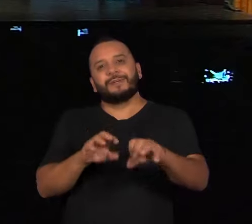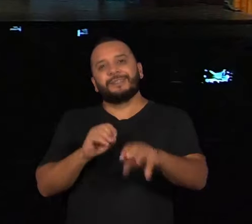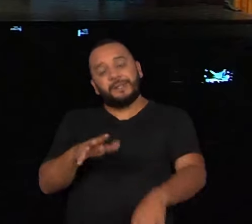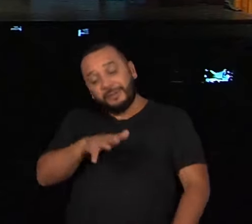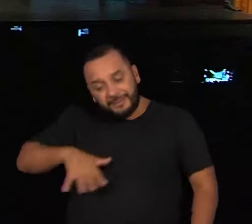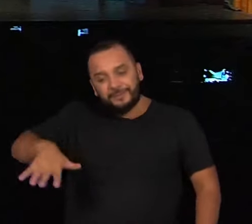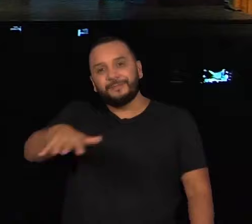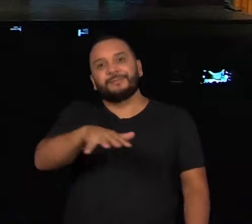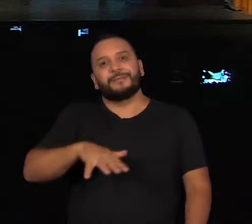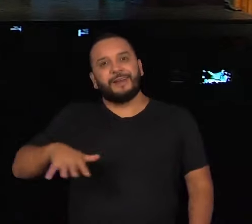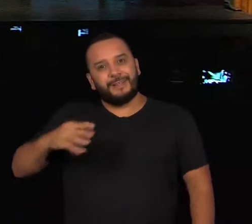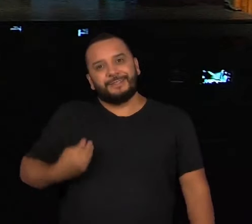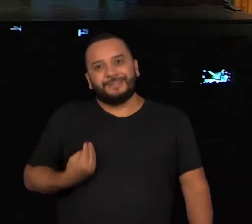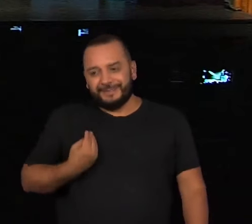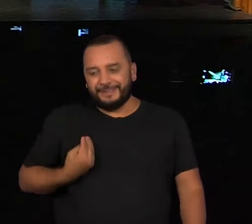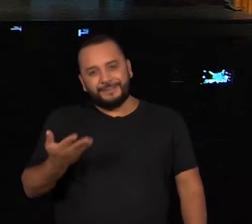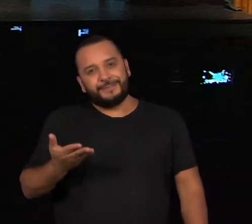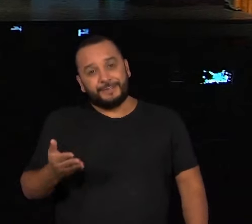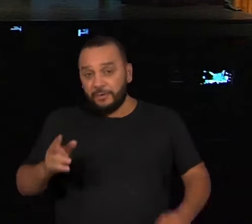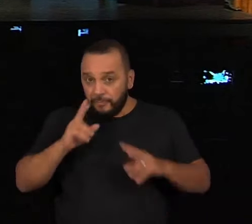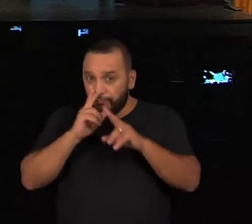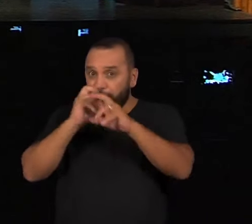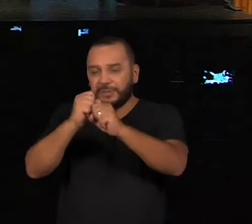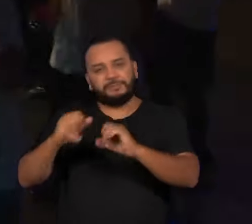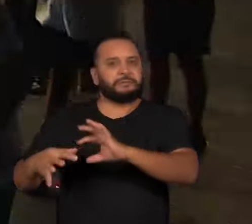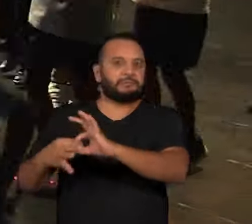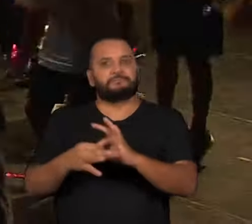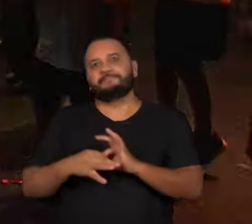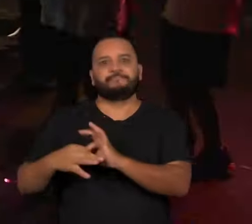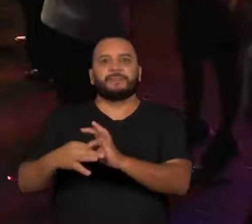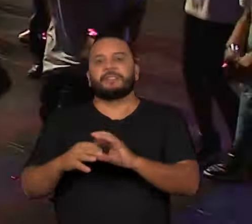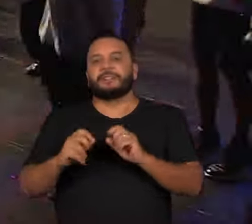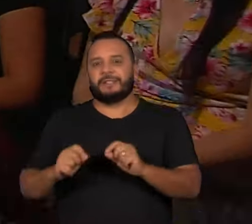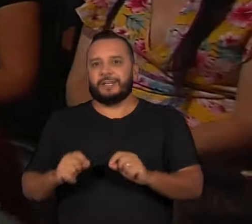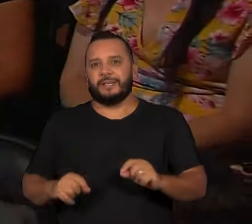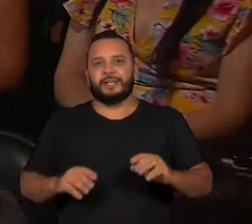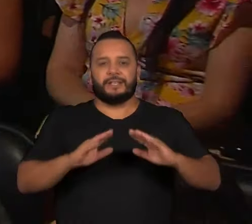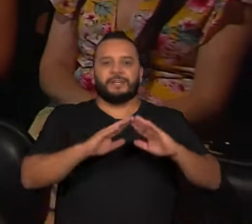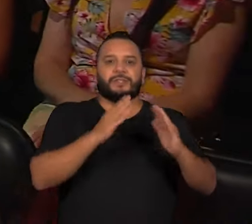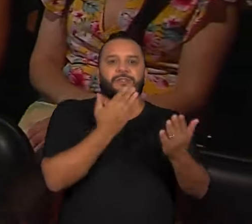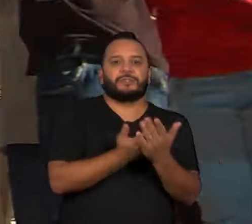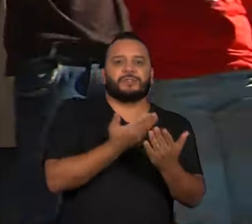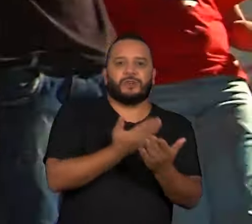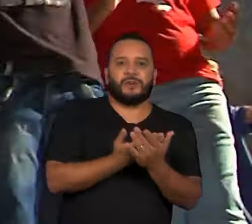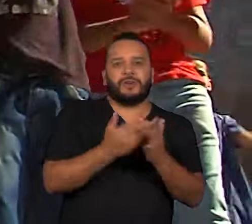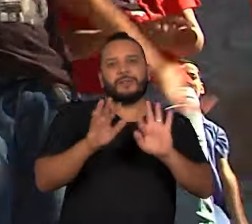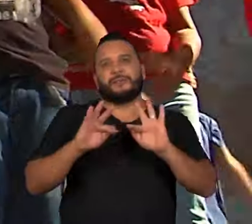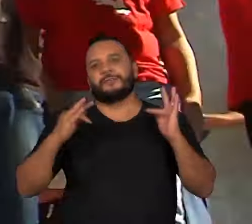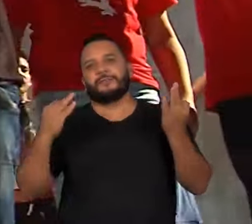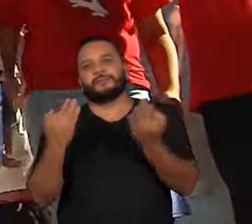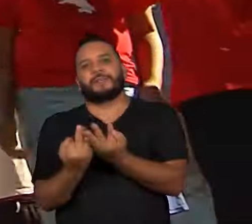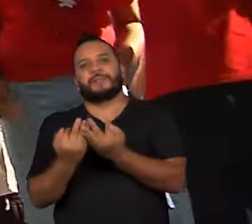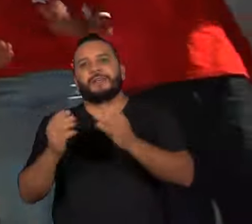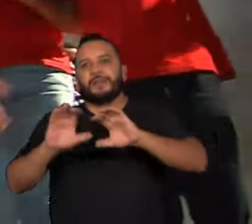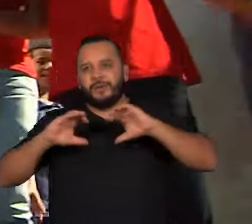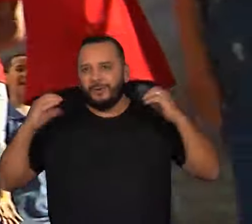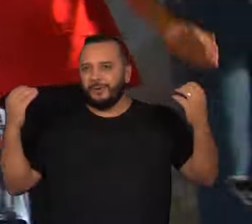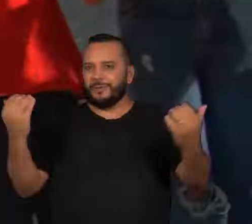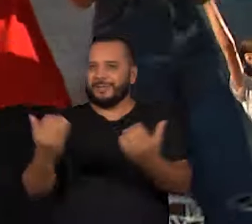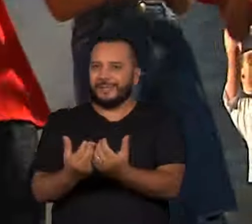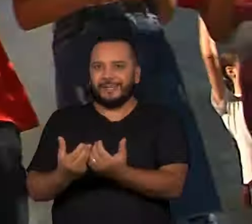está inserida. É o fortalecimento de laços entre escola, família e comunidade.